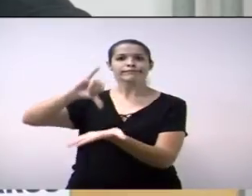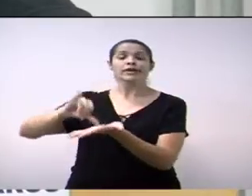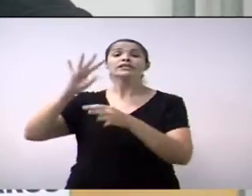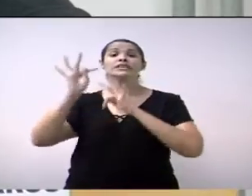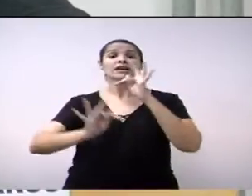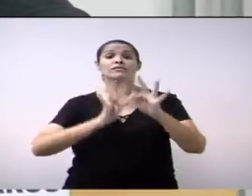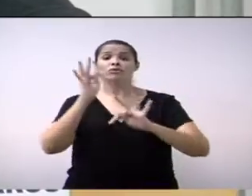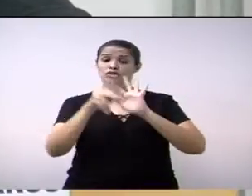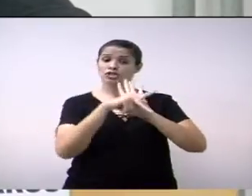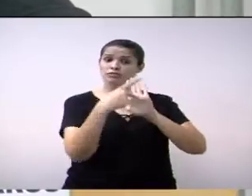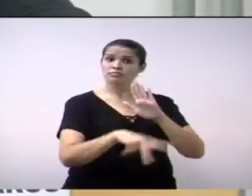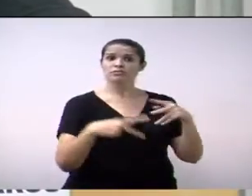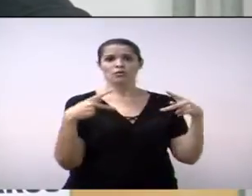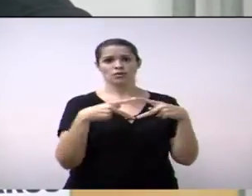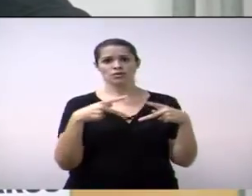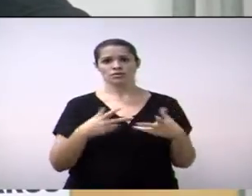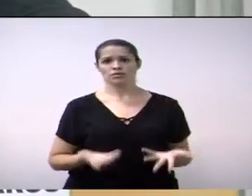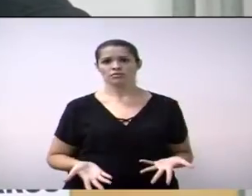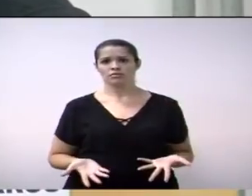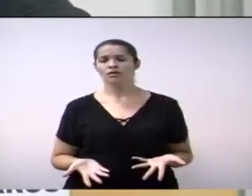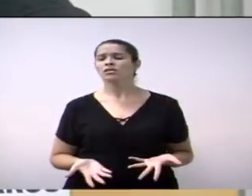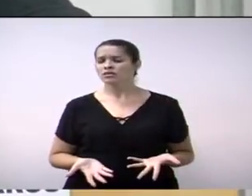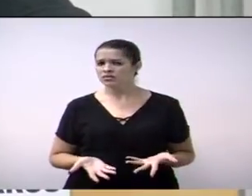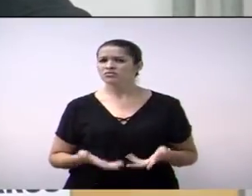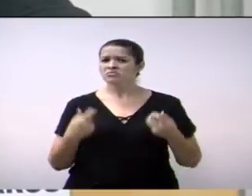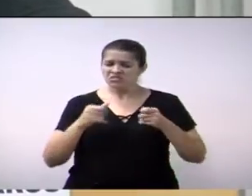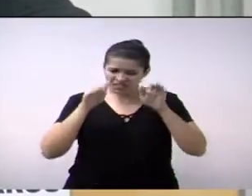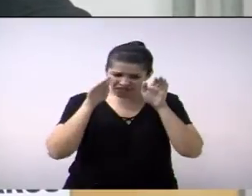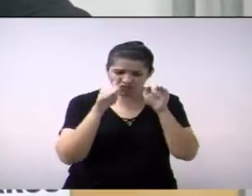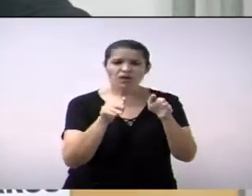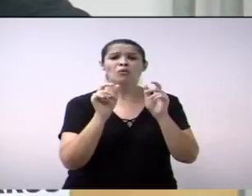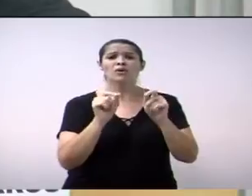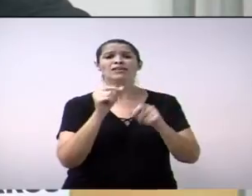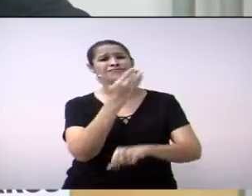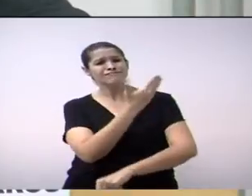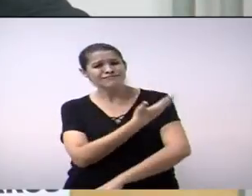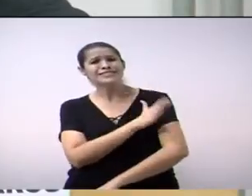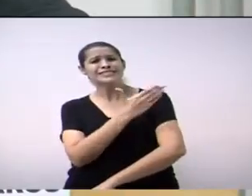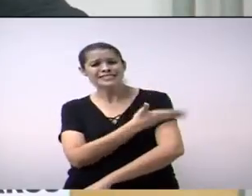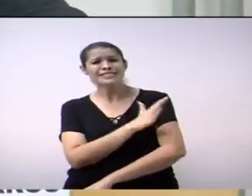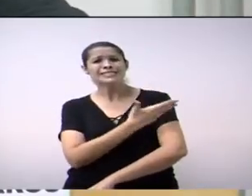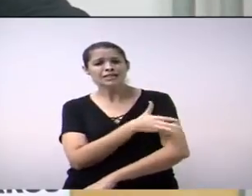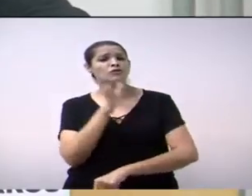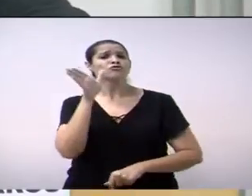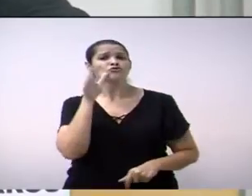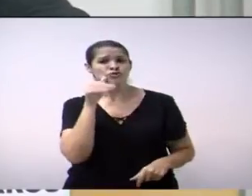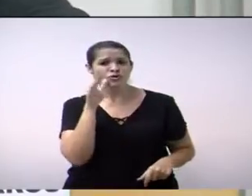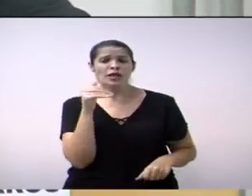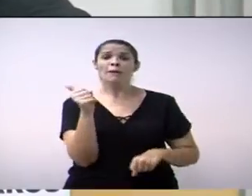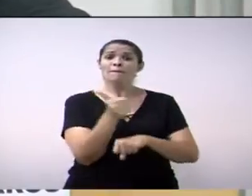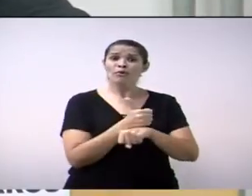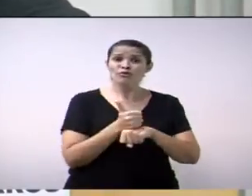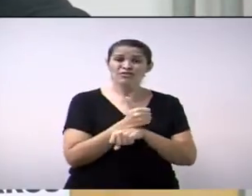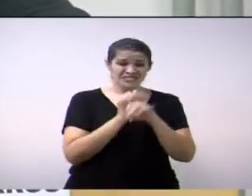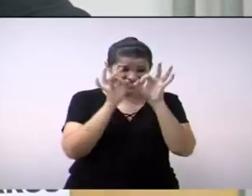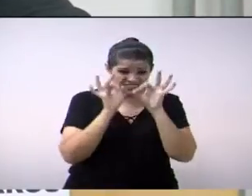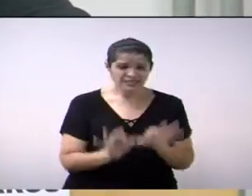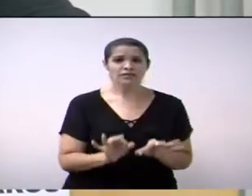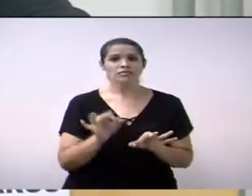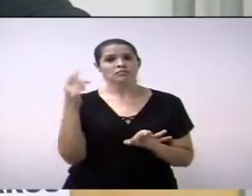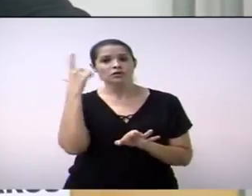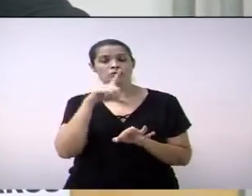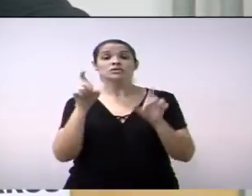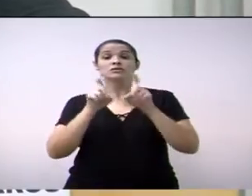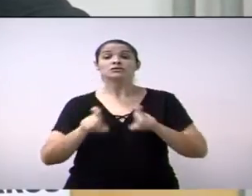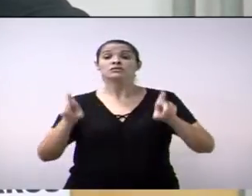funcionários públicos, que é o mais interessante, que saiba mexer nesse sistema para que cadastre e que